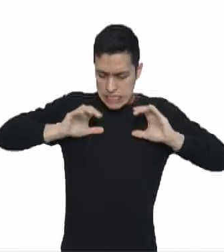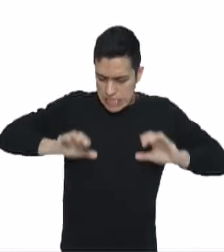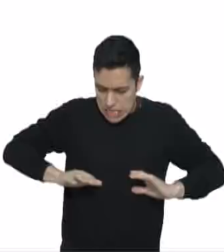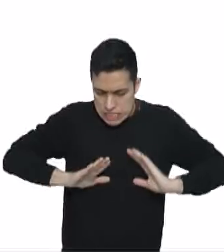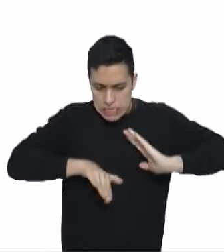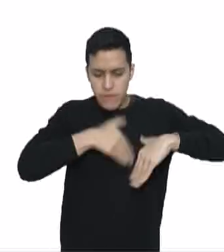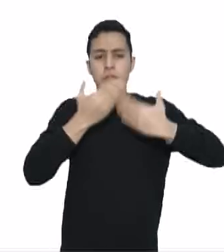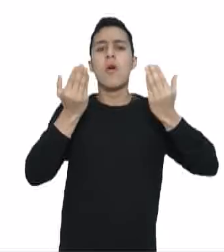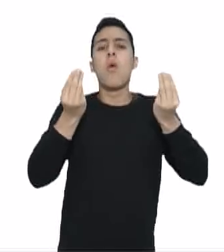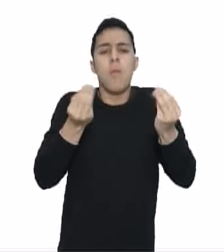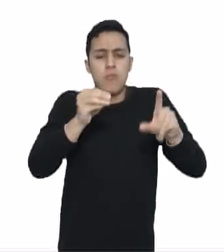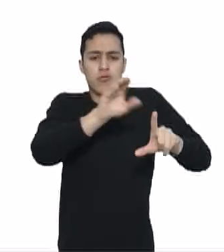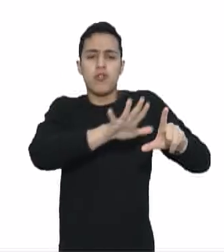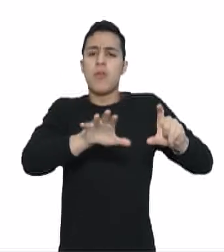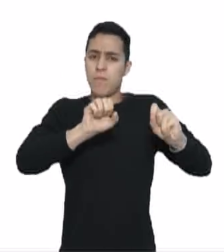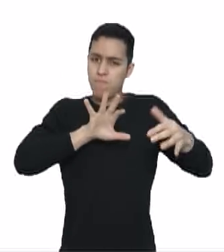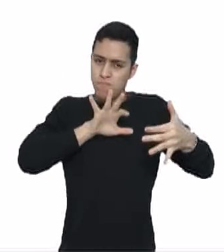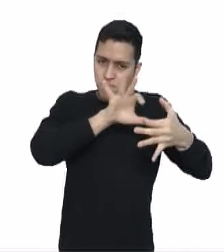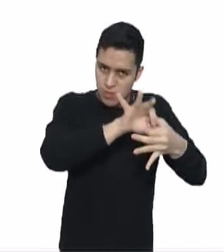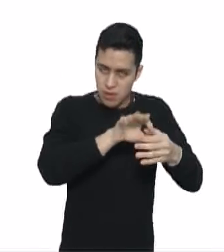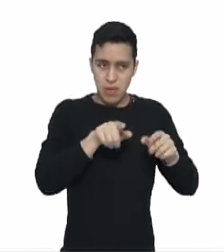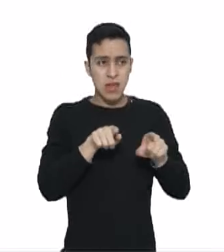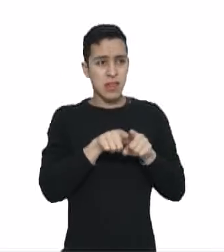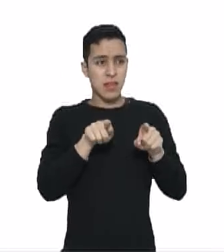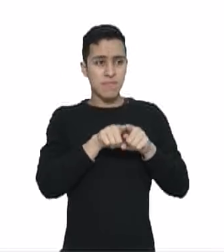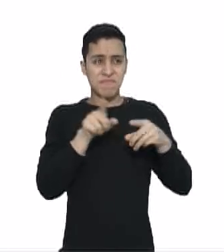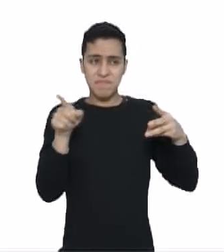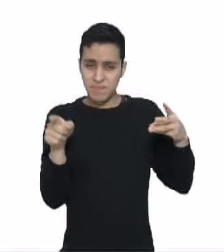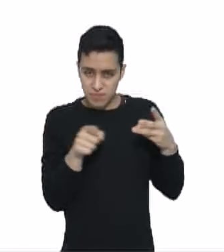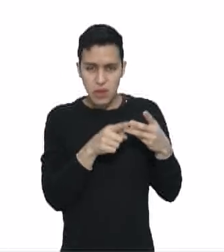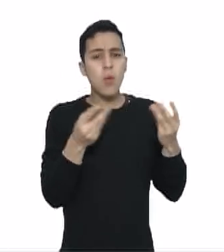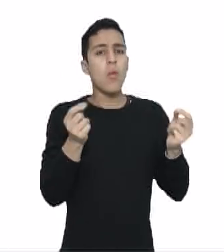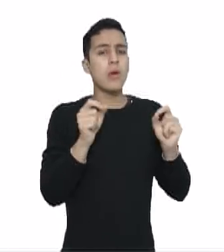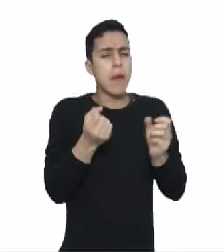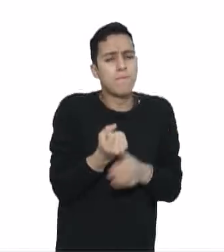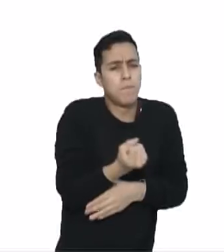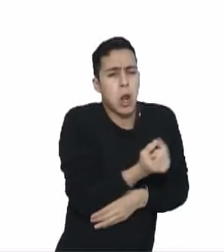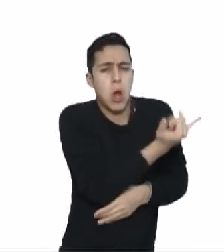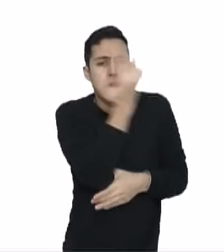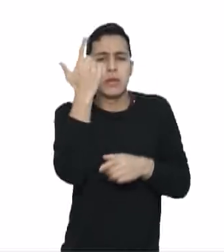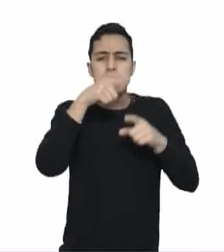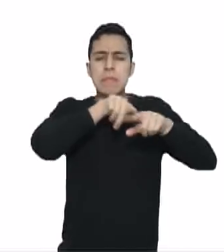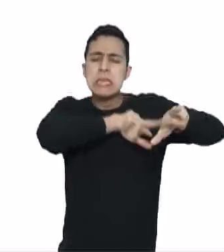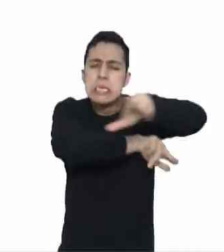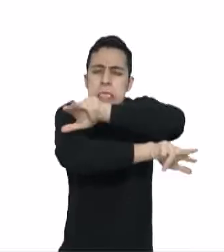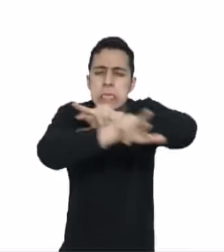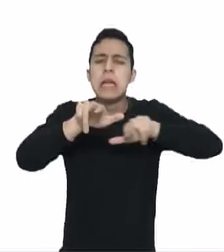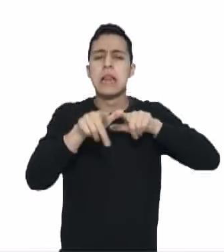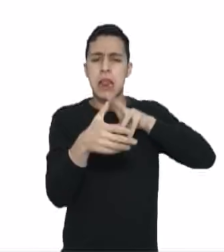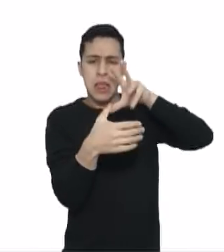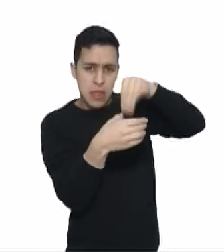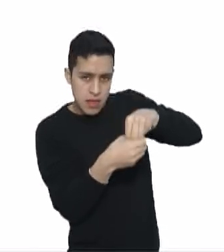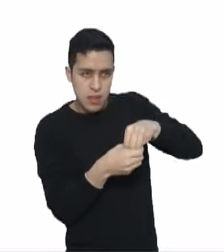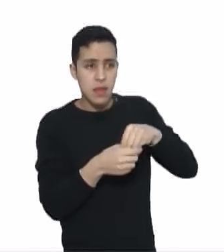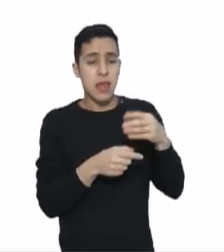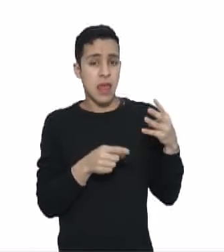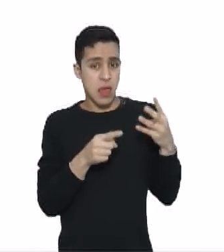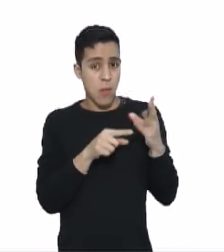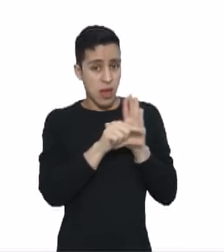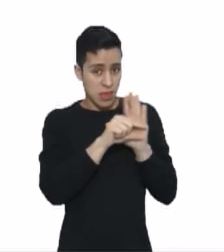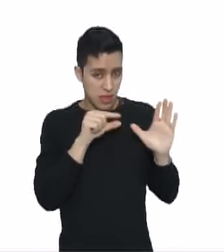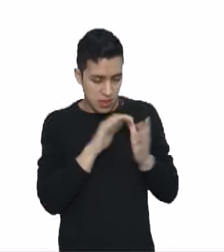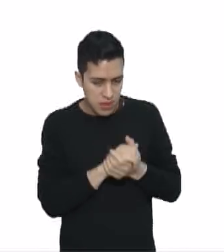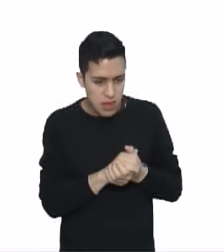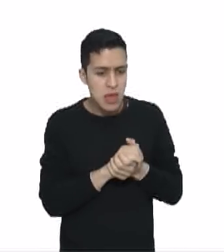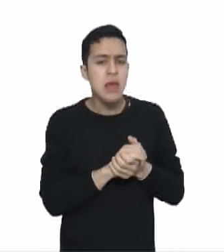digitais. Inciso 3º, a pluralidade e a diversidade. Inciso 4º, a abertura